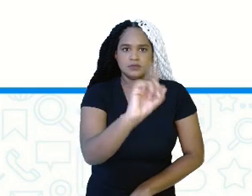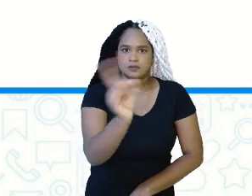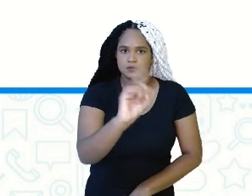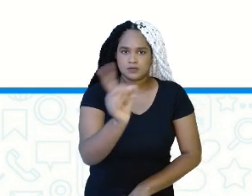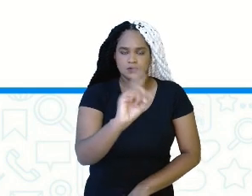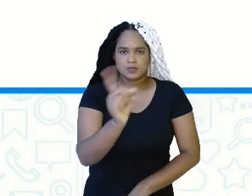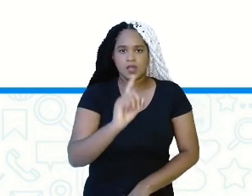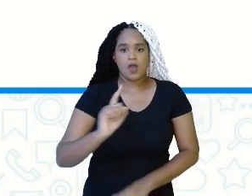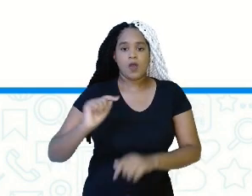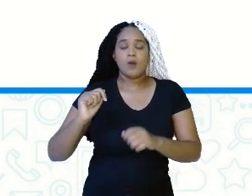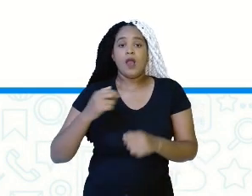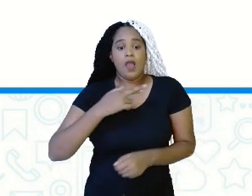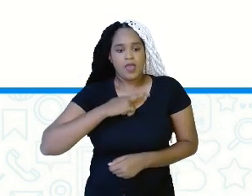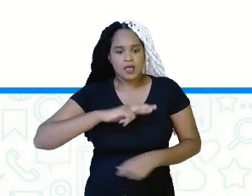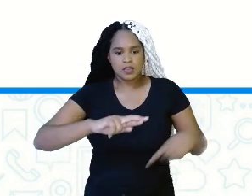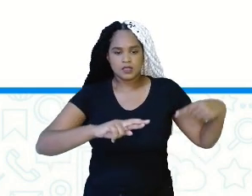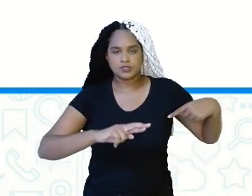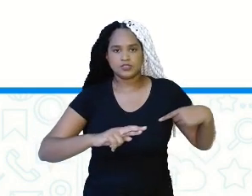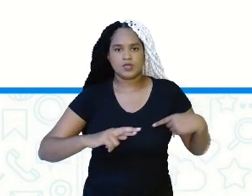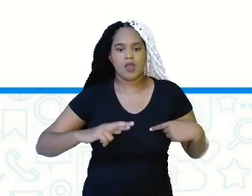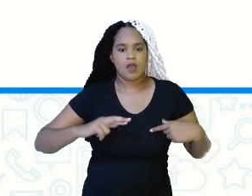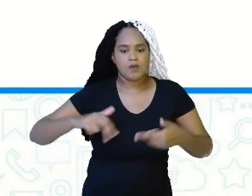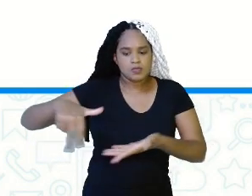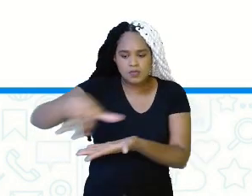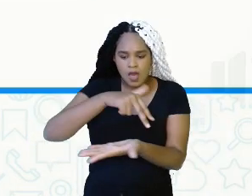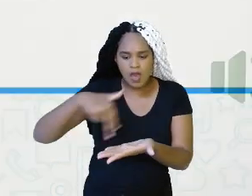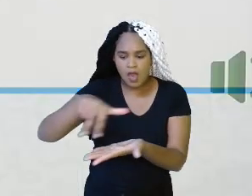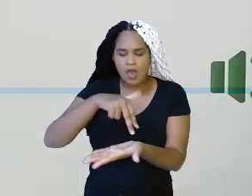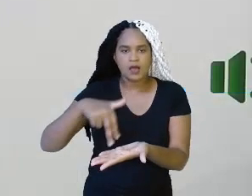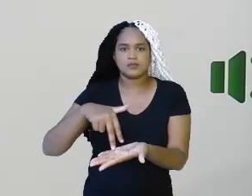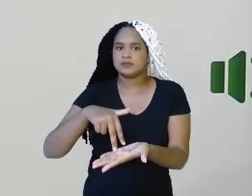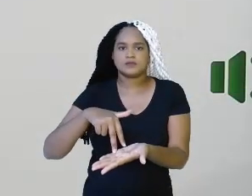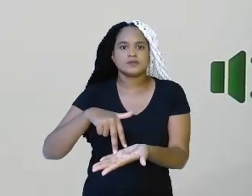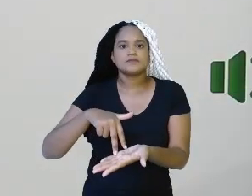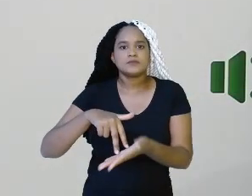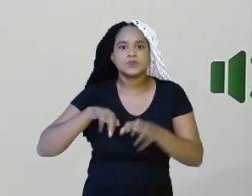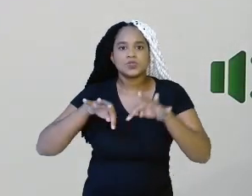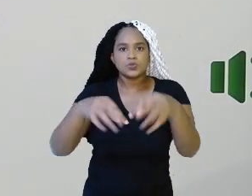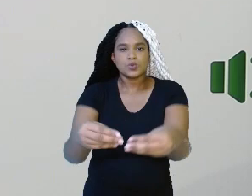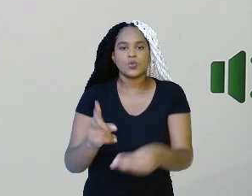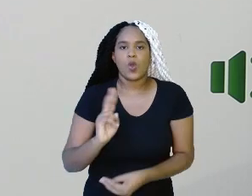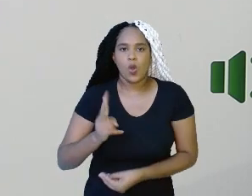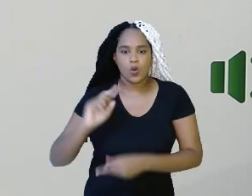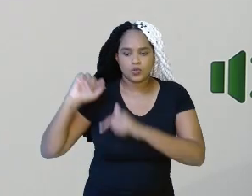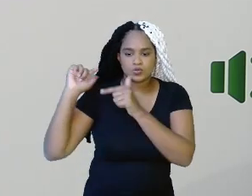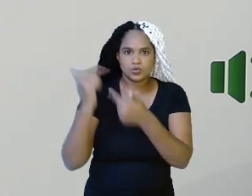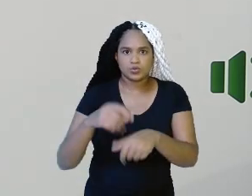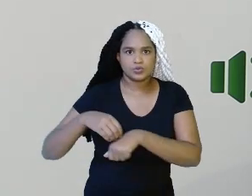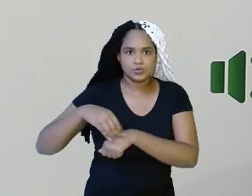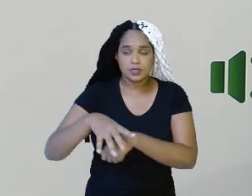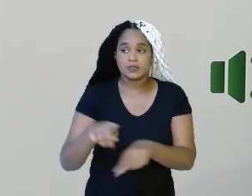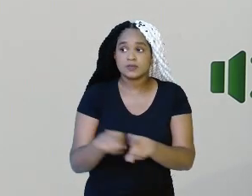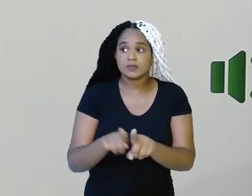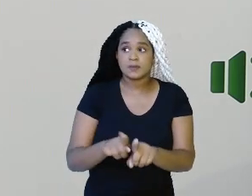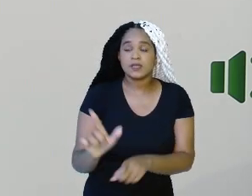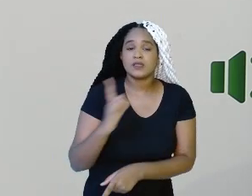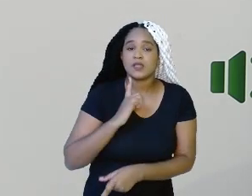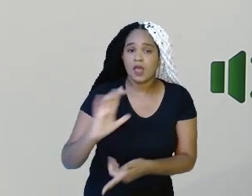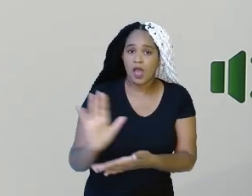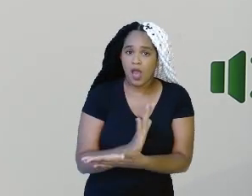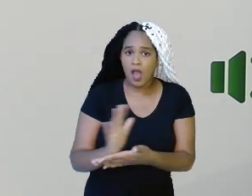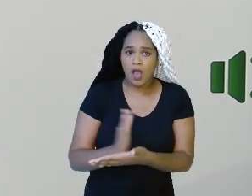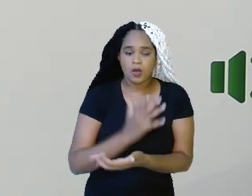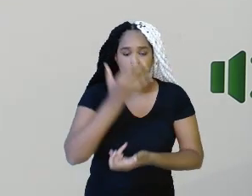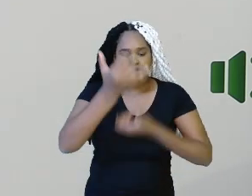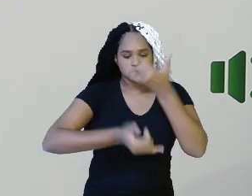como os rituais religiosos e as danças. Existem até jogos indígenas que